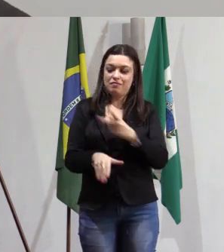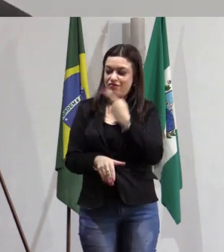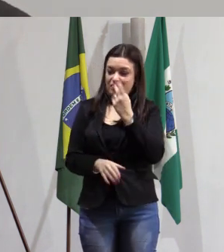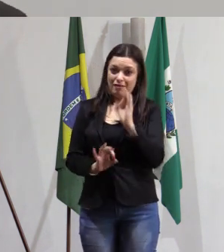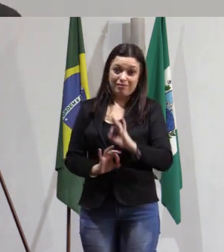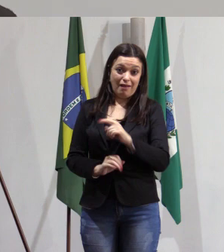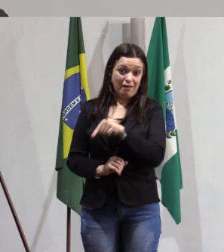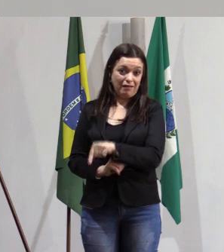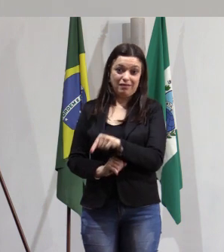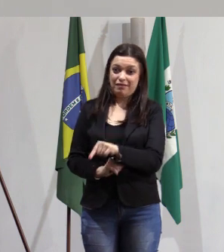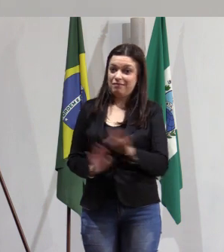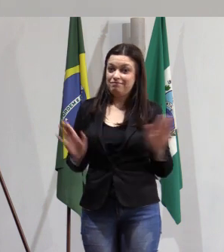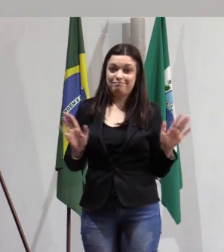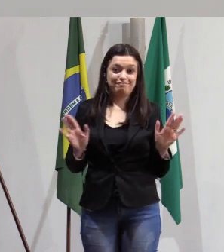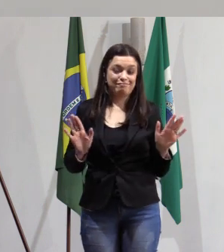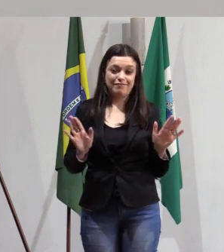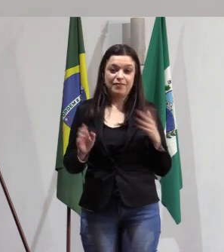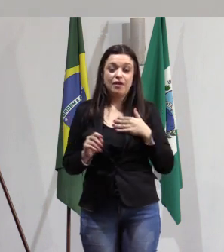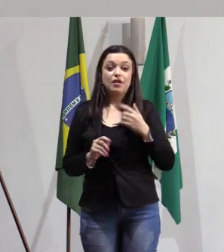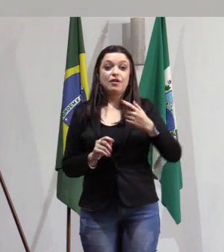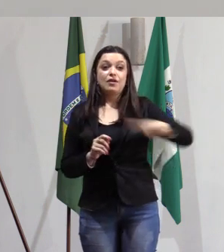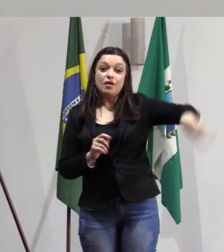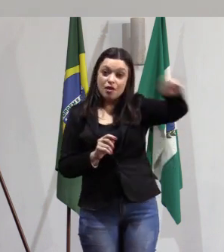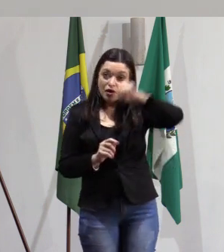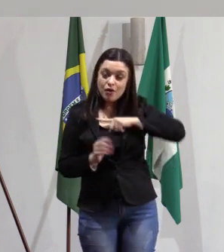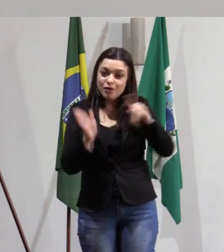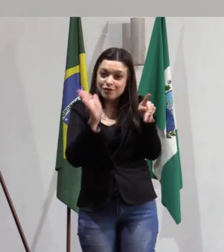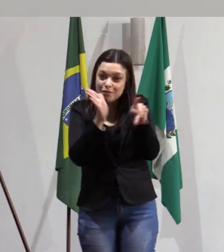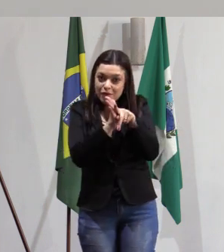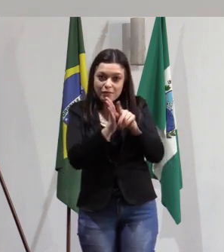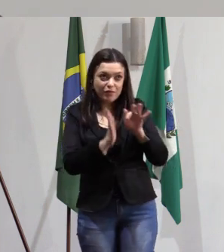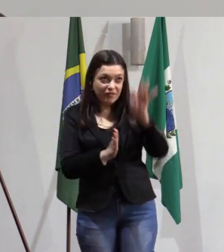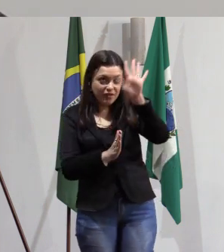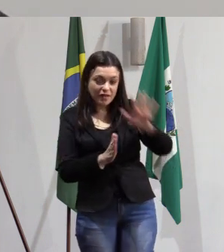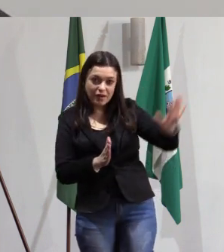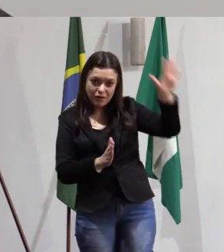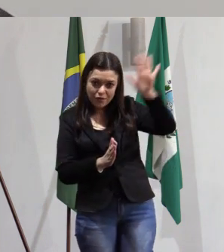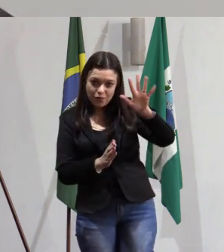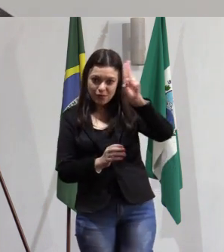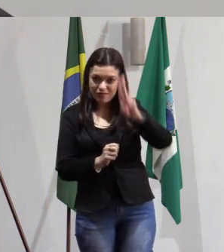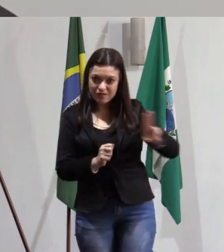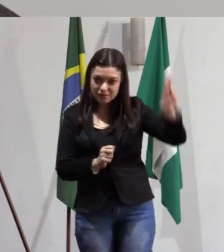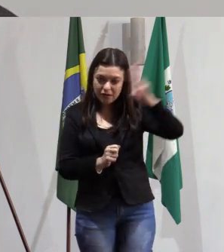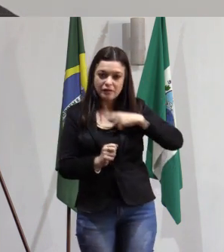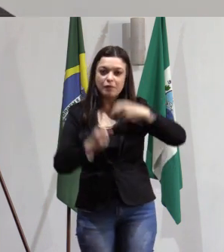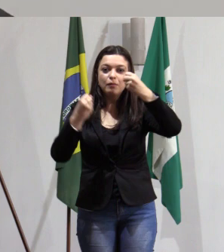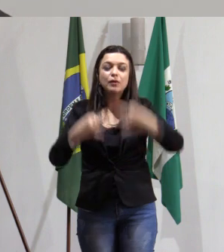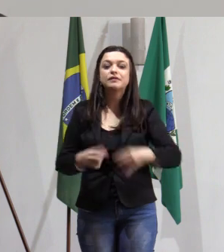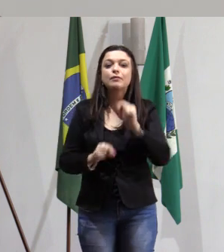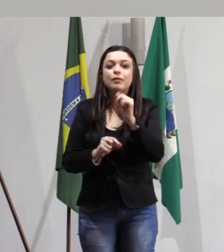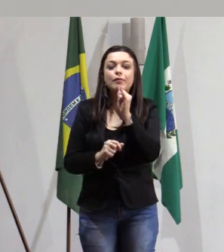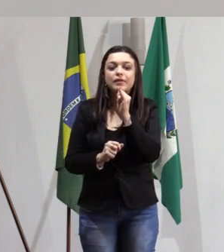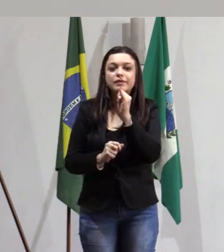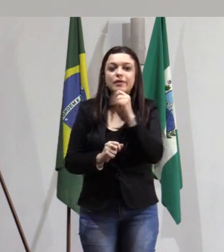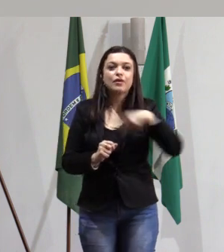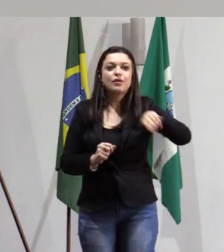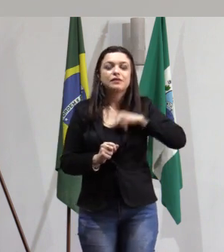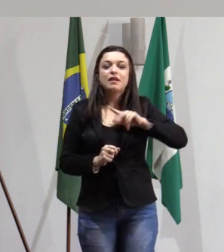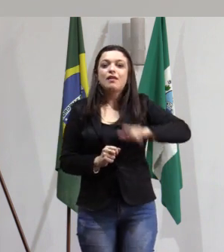Nós não somos, nós, universidades brasileiras, nós não somos Harvard. No sentido de que não